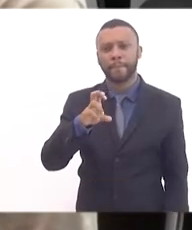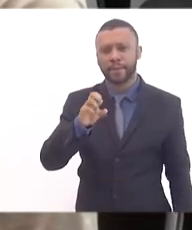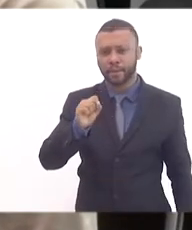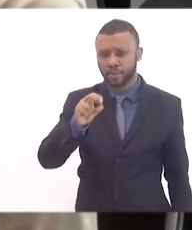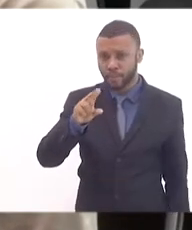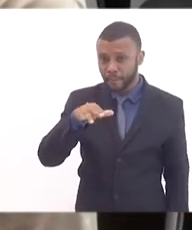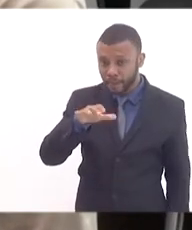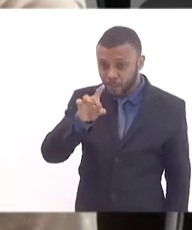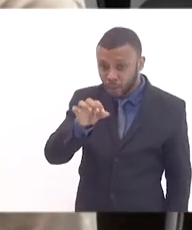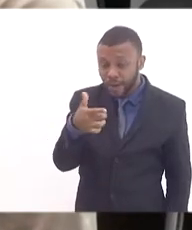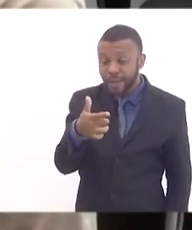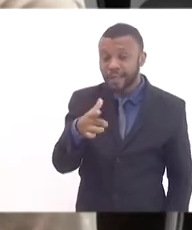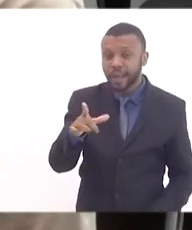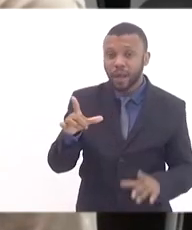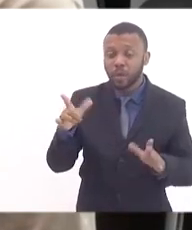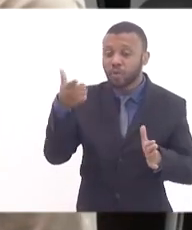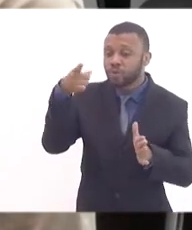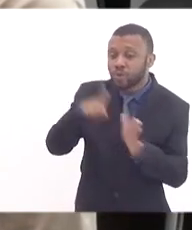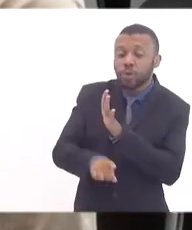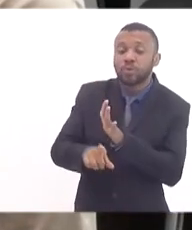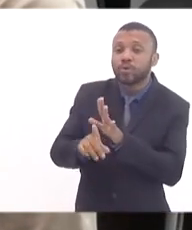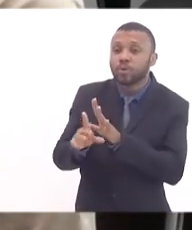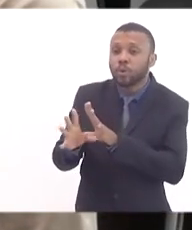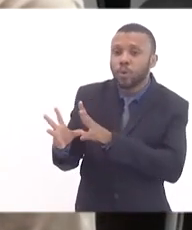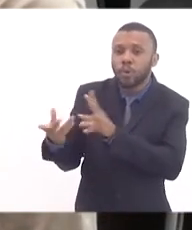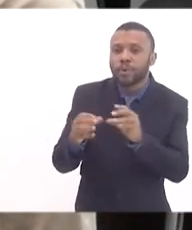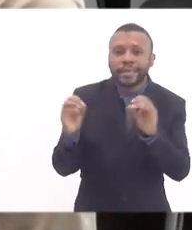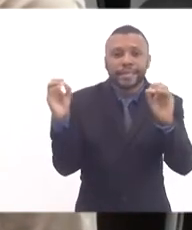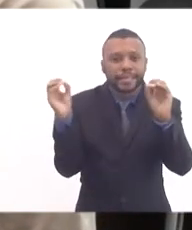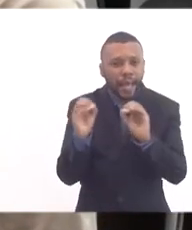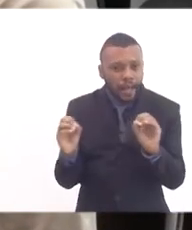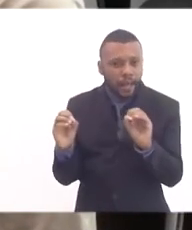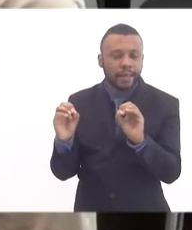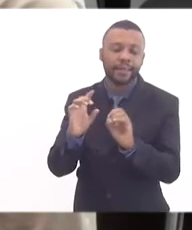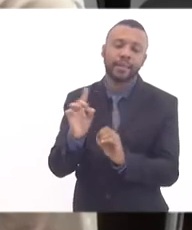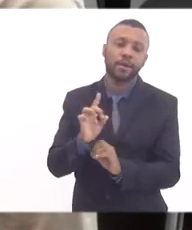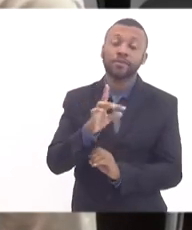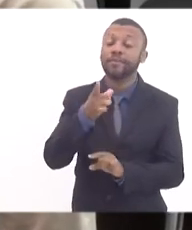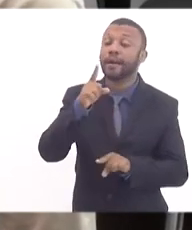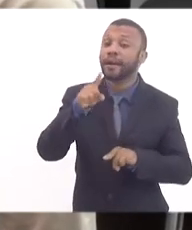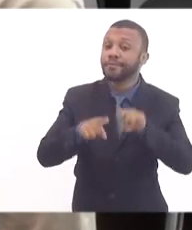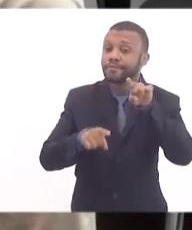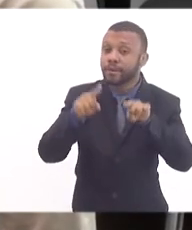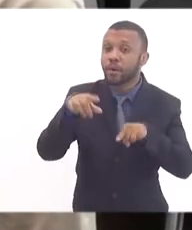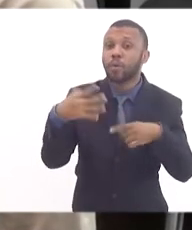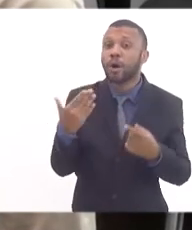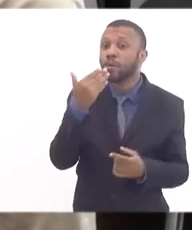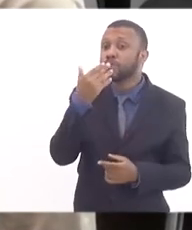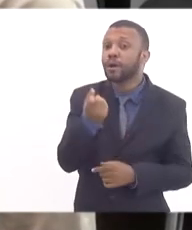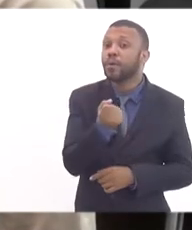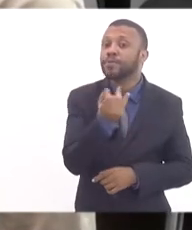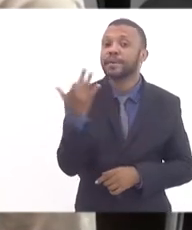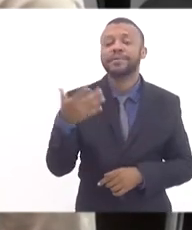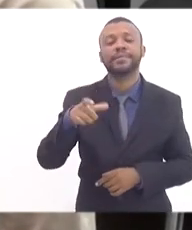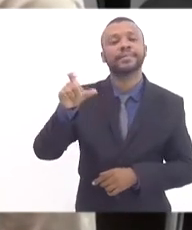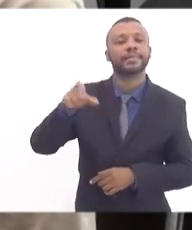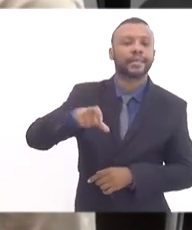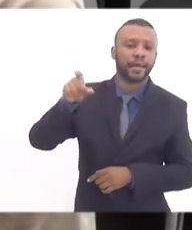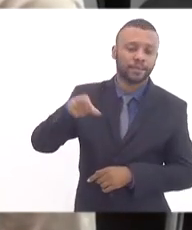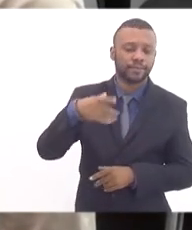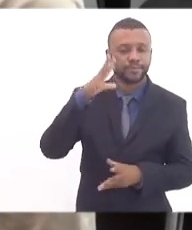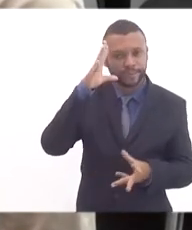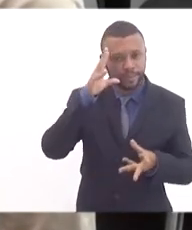zera a saída ele dá crédito presumido E aí o crédito presumido vai só variar Qual é o tamanho desse bom então empinando aí que o diferimento